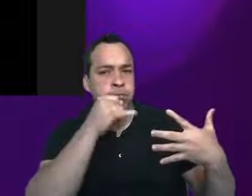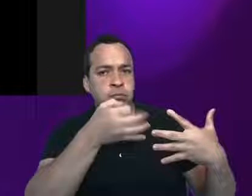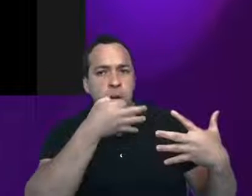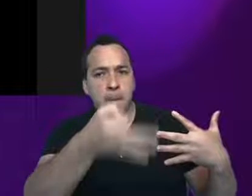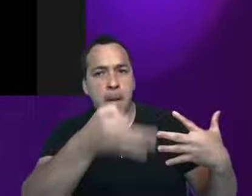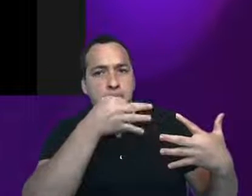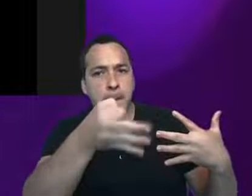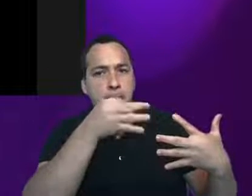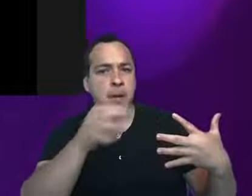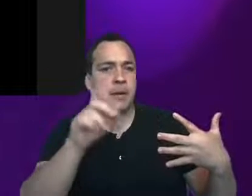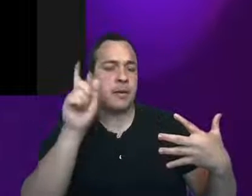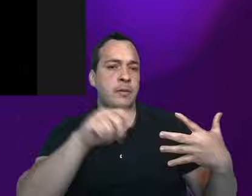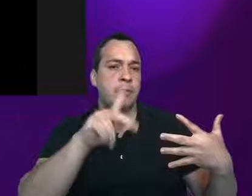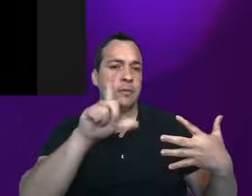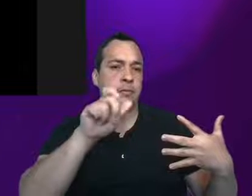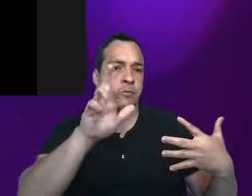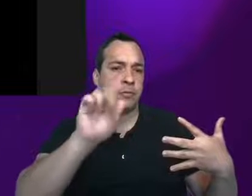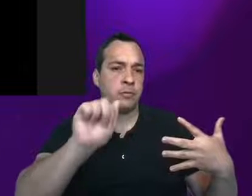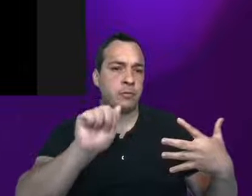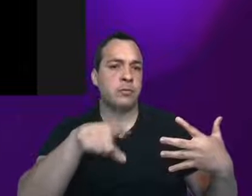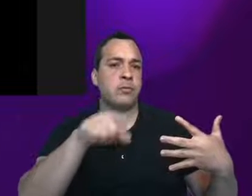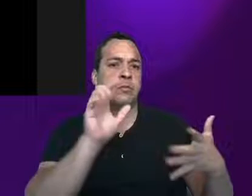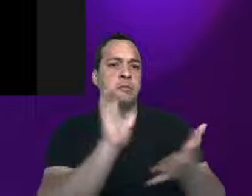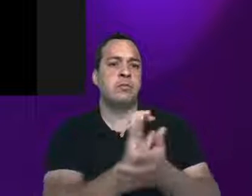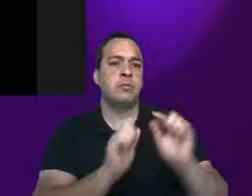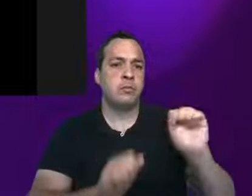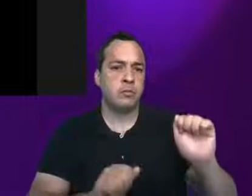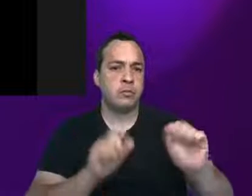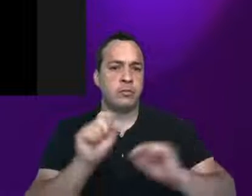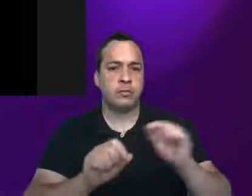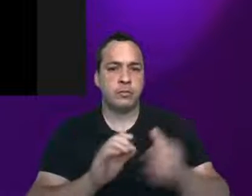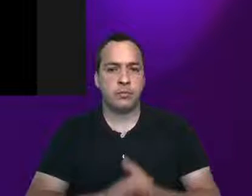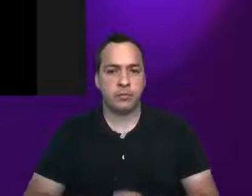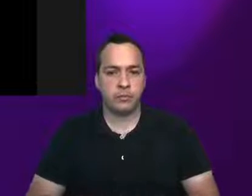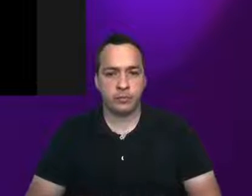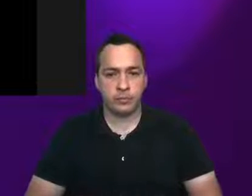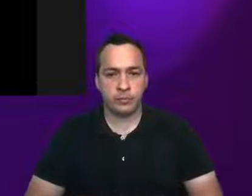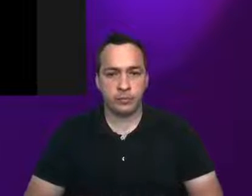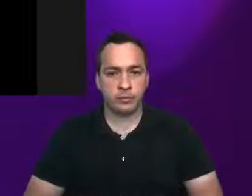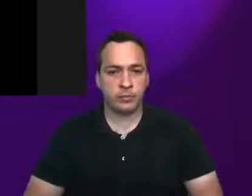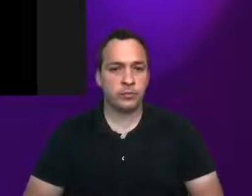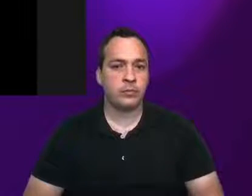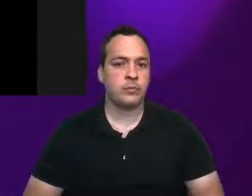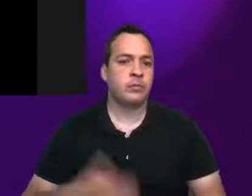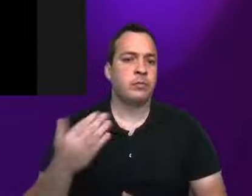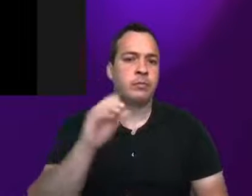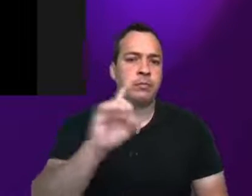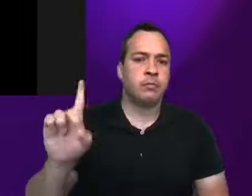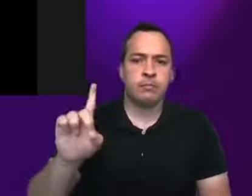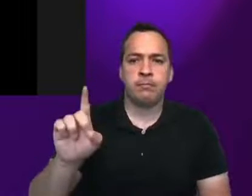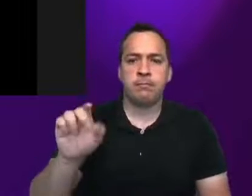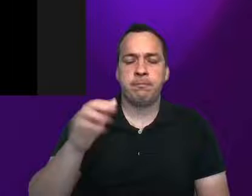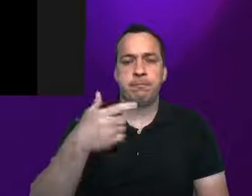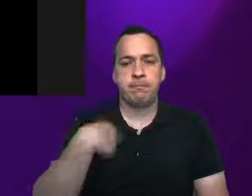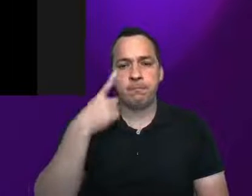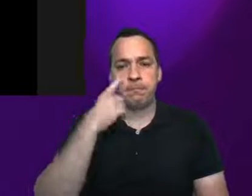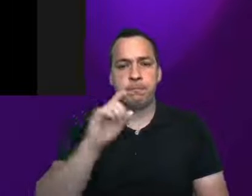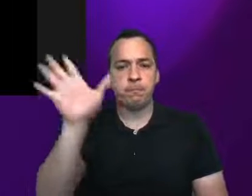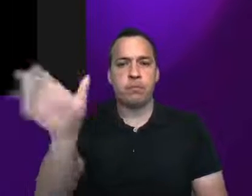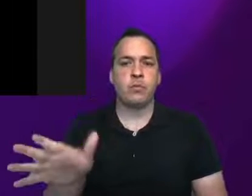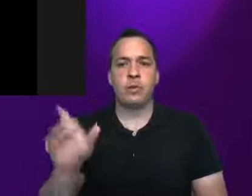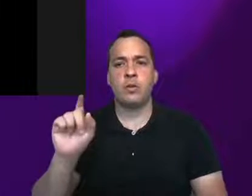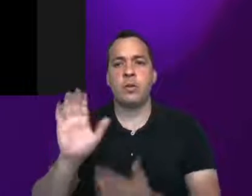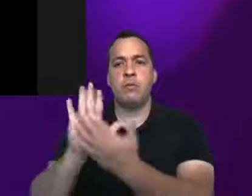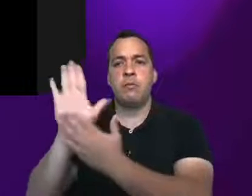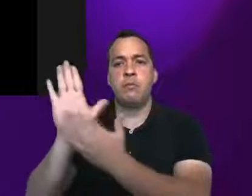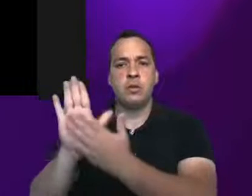pleura. É o padrão A, é o padrão de pulmão aerado. E à direita, eu tenho o padrão de linha B, que é o padrão